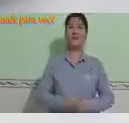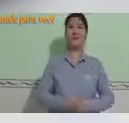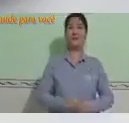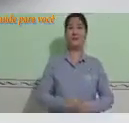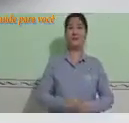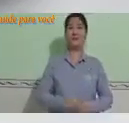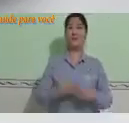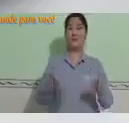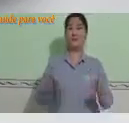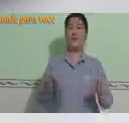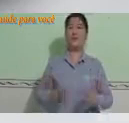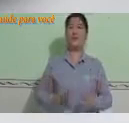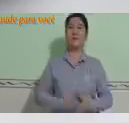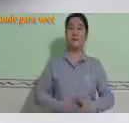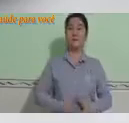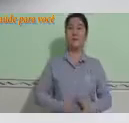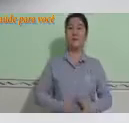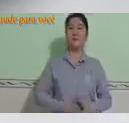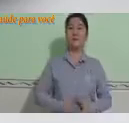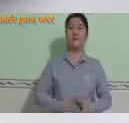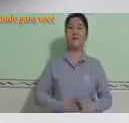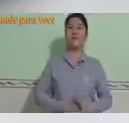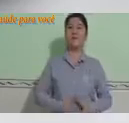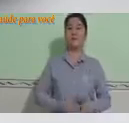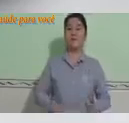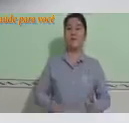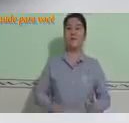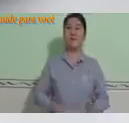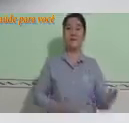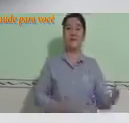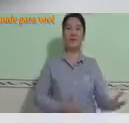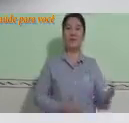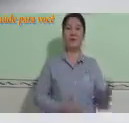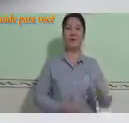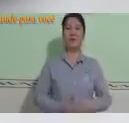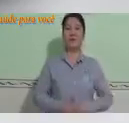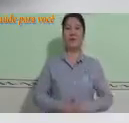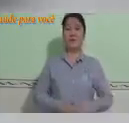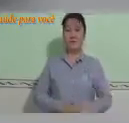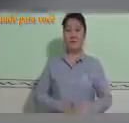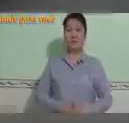fazer expressões e até sensação de formigamento.